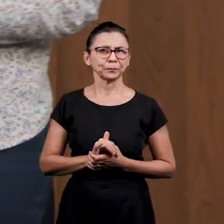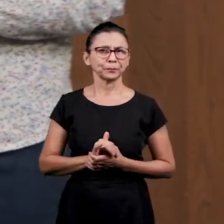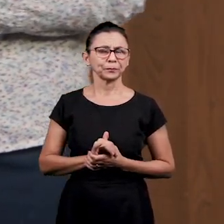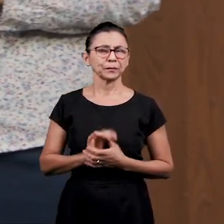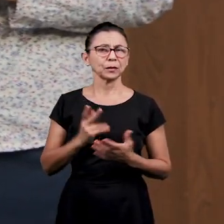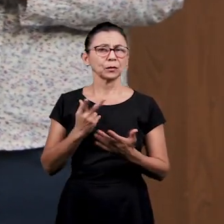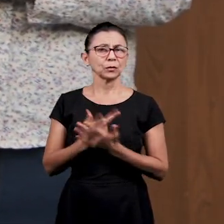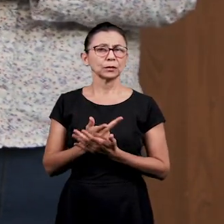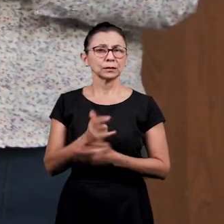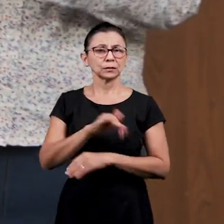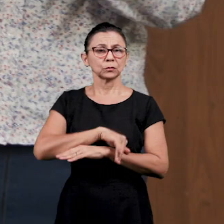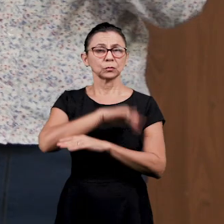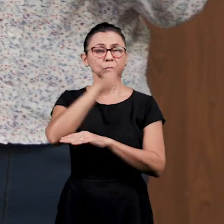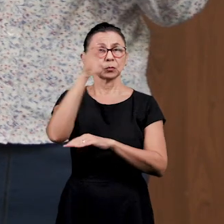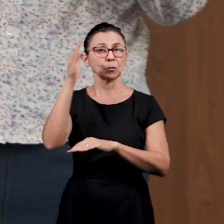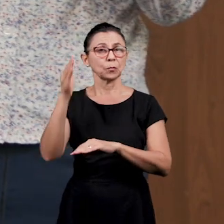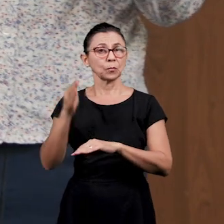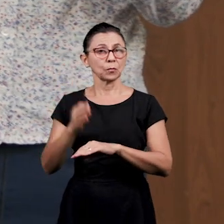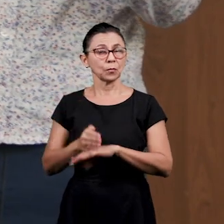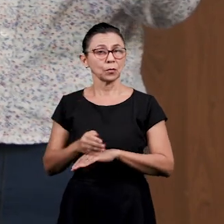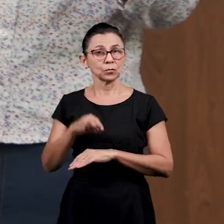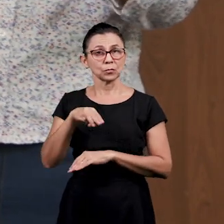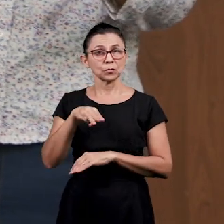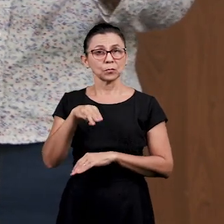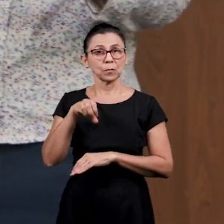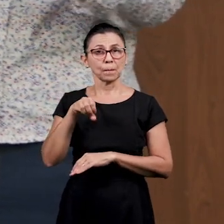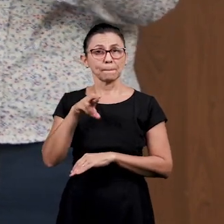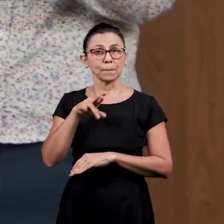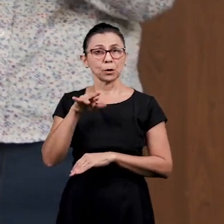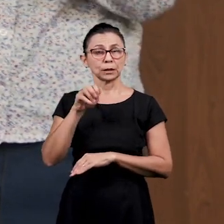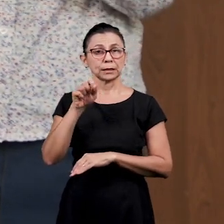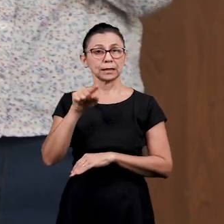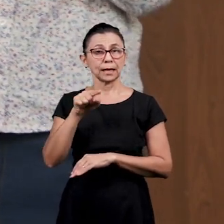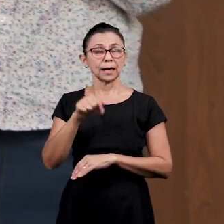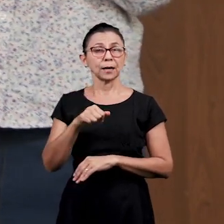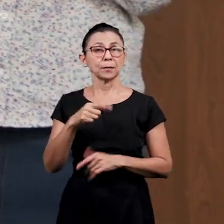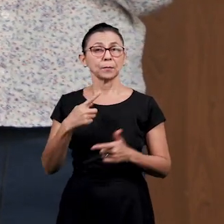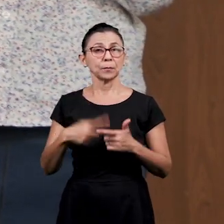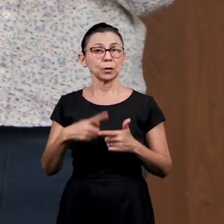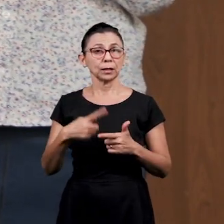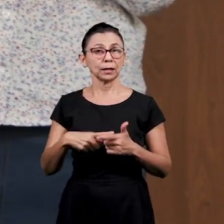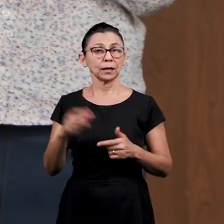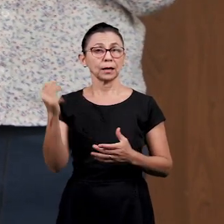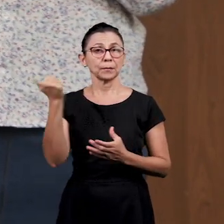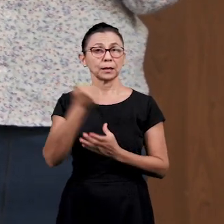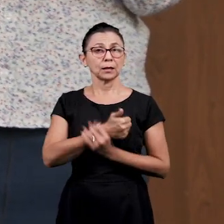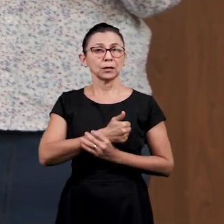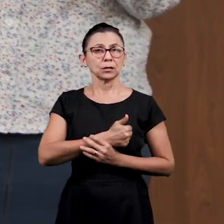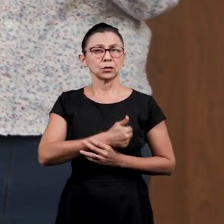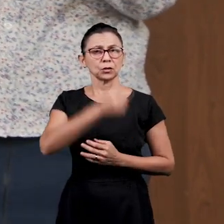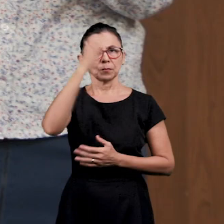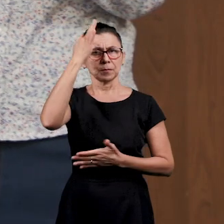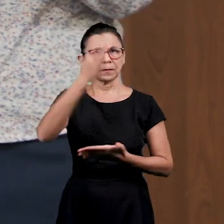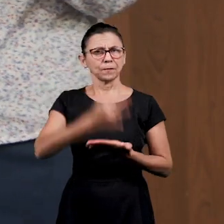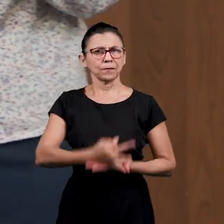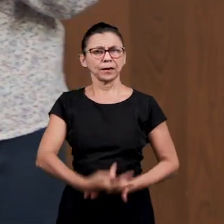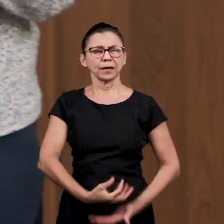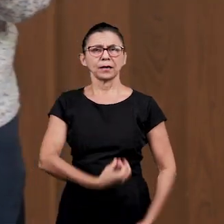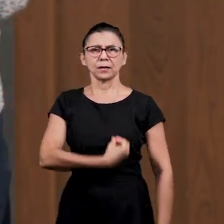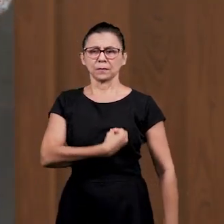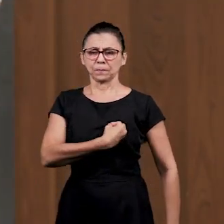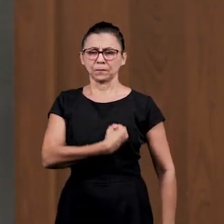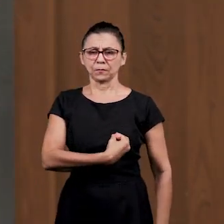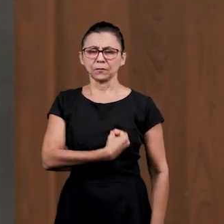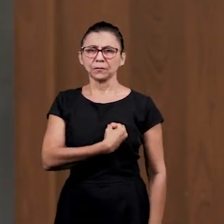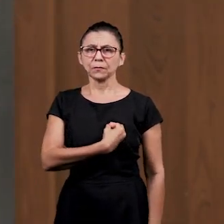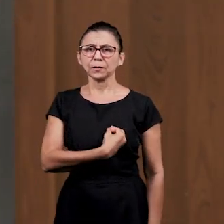Monte Moriá. Abraão, ele vivia a fé viva no seu coração. E essa fé viva,